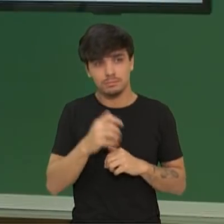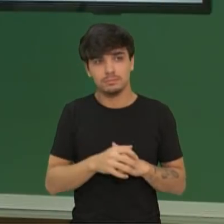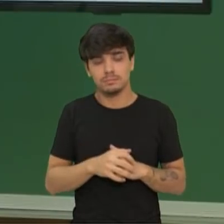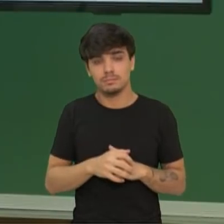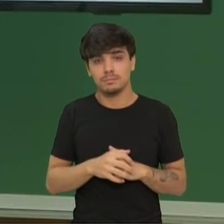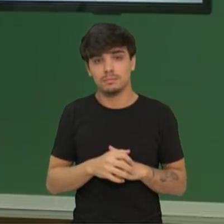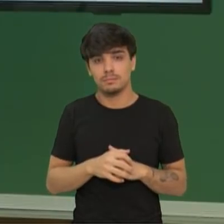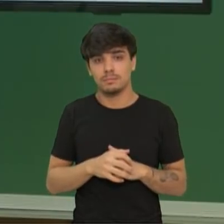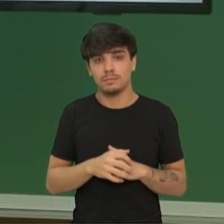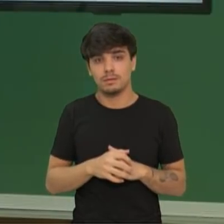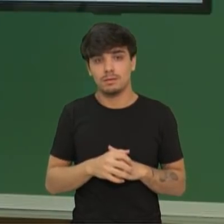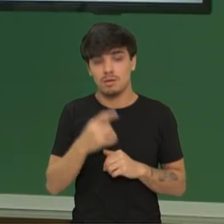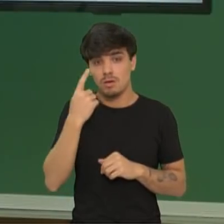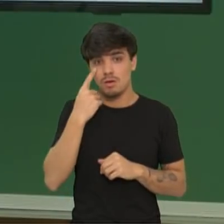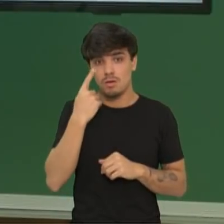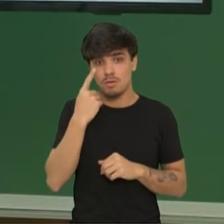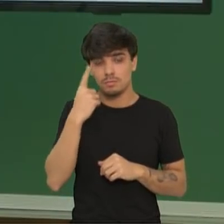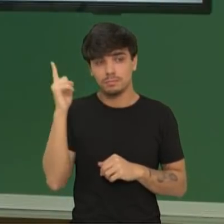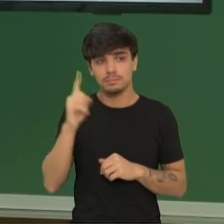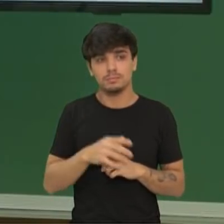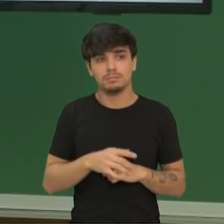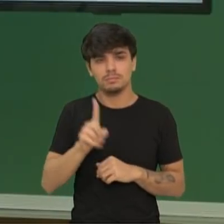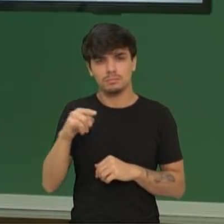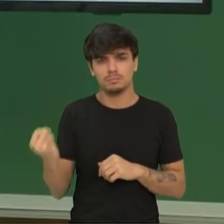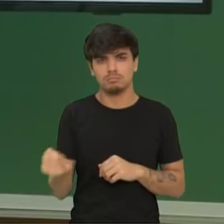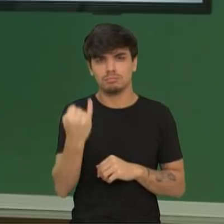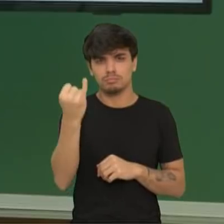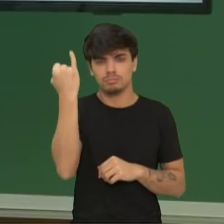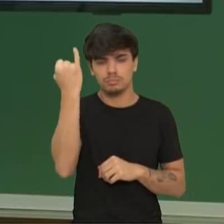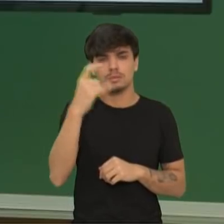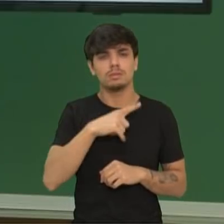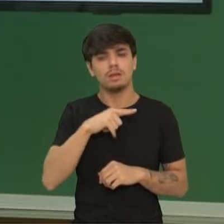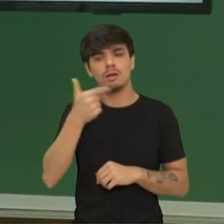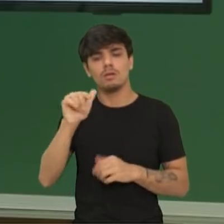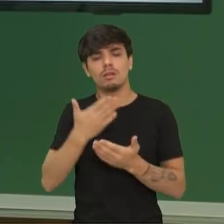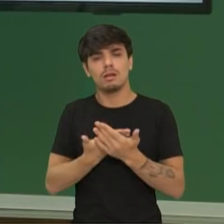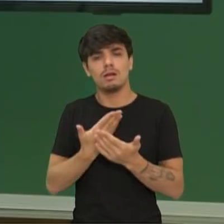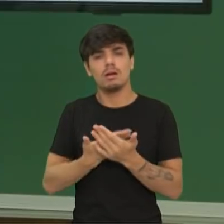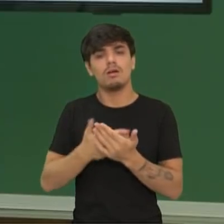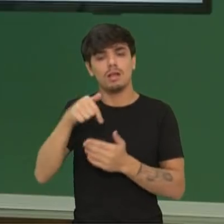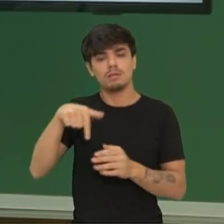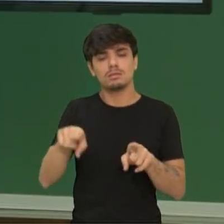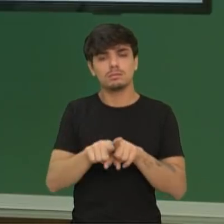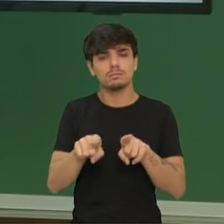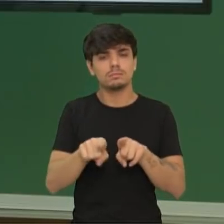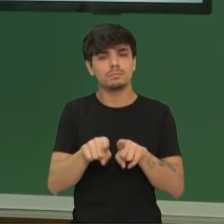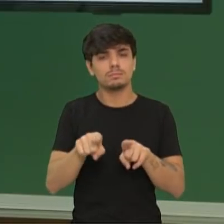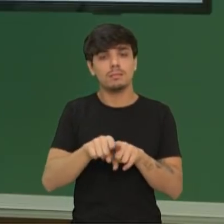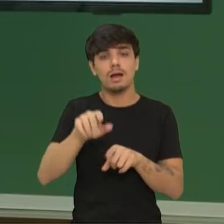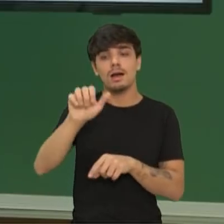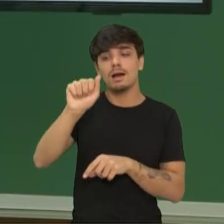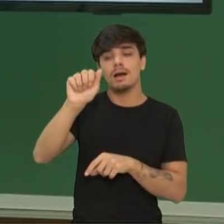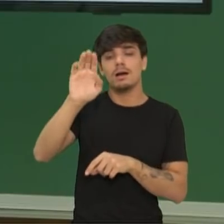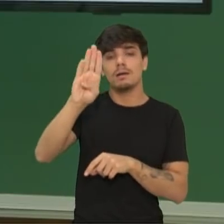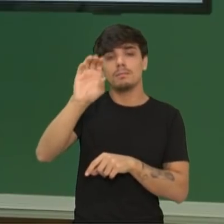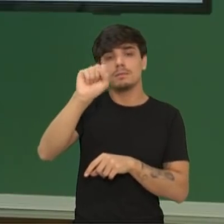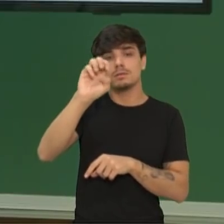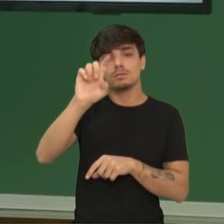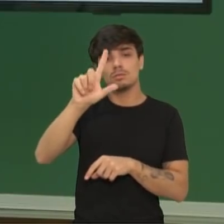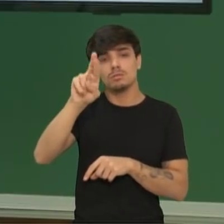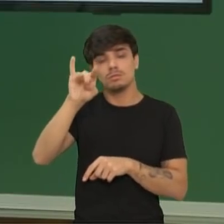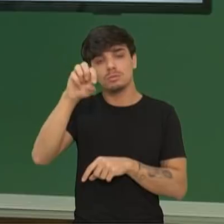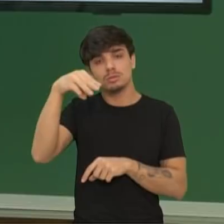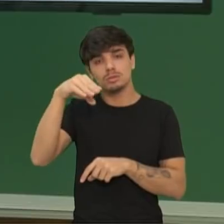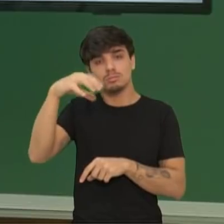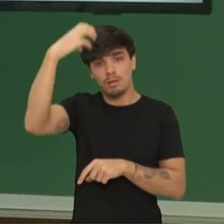Olha lá, mas vocês não podem esquecer, isso é muito importante, tinha na aula passada e nesta também. Absolutismo, regime político